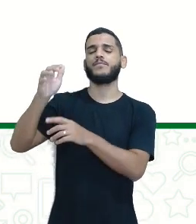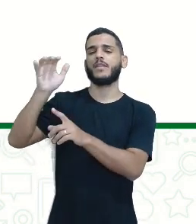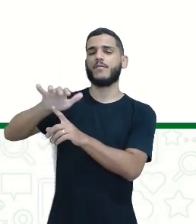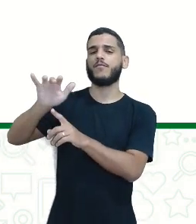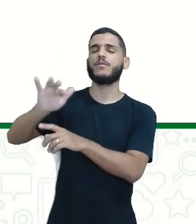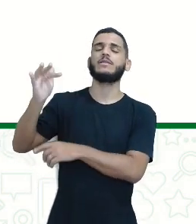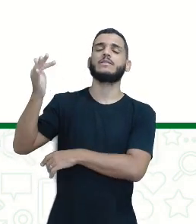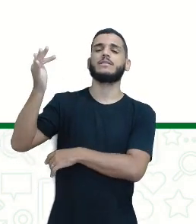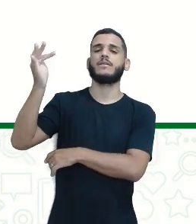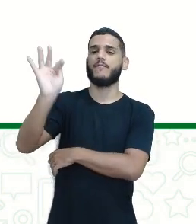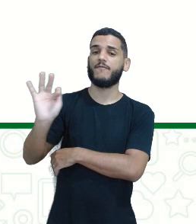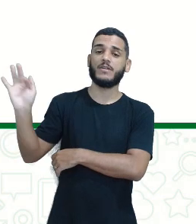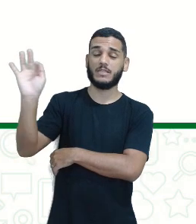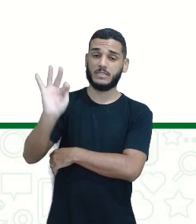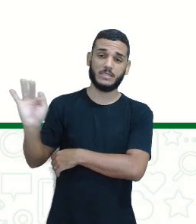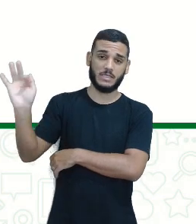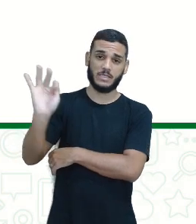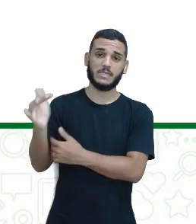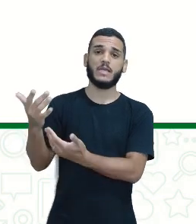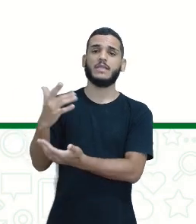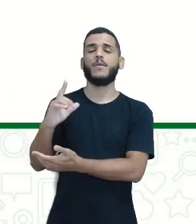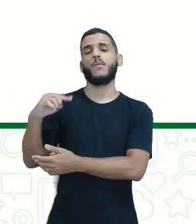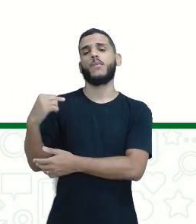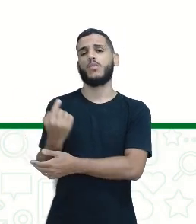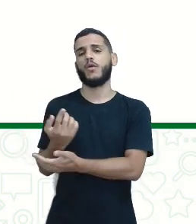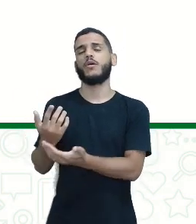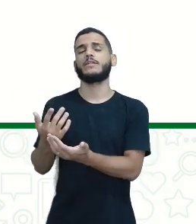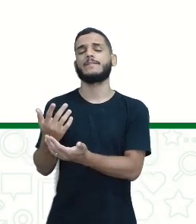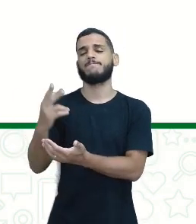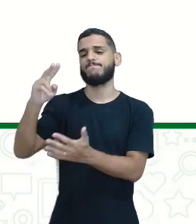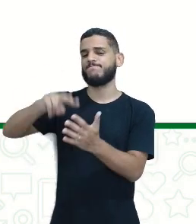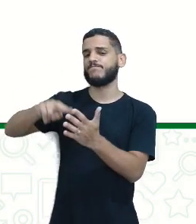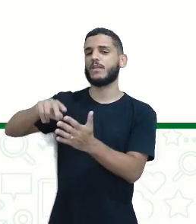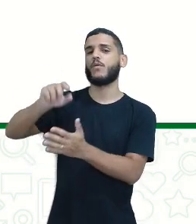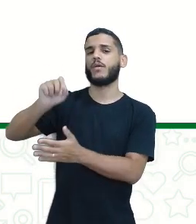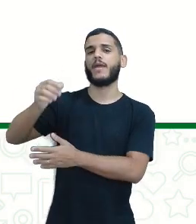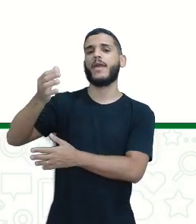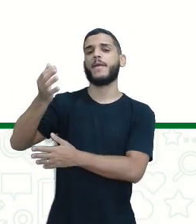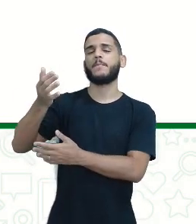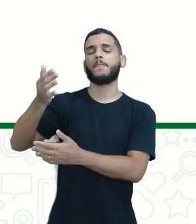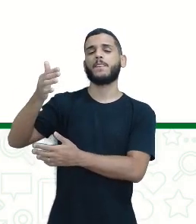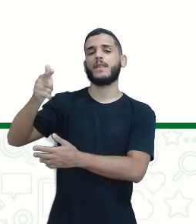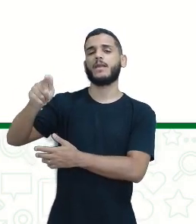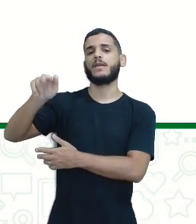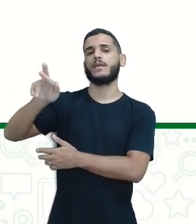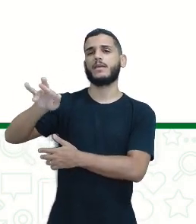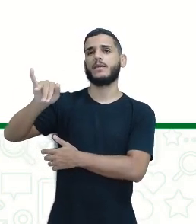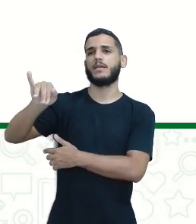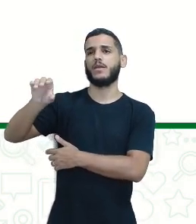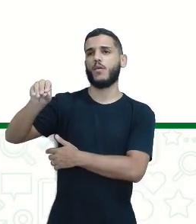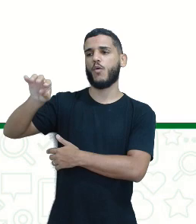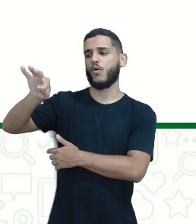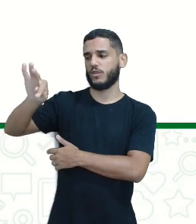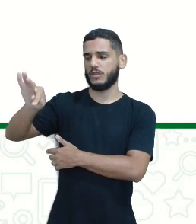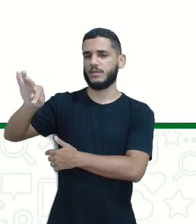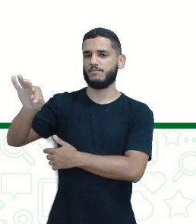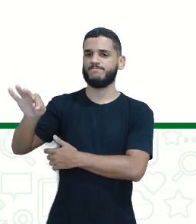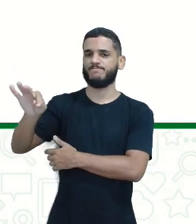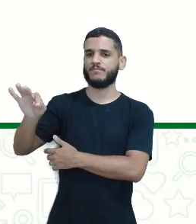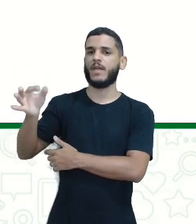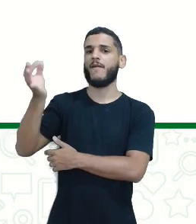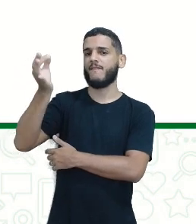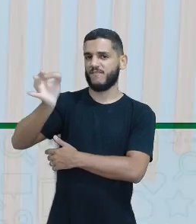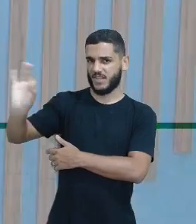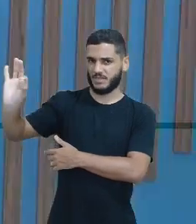letra T no final. A gente lê griot por causa da pronúncia no francês. Quando a gente traz essa